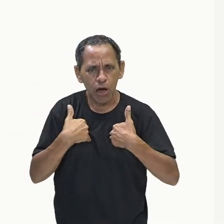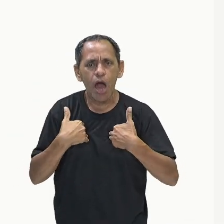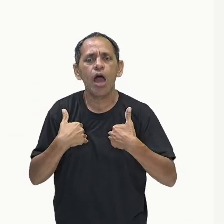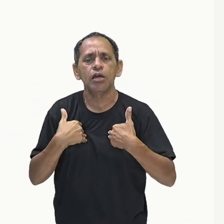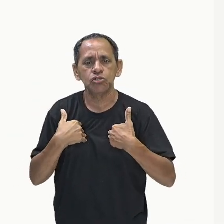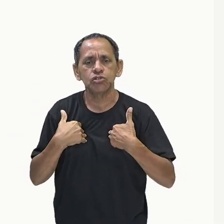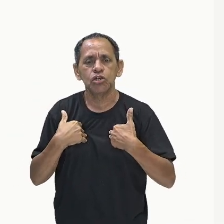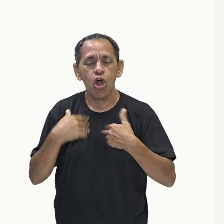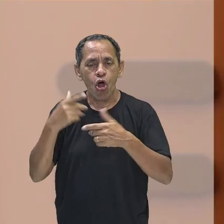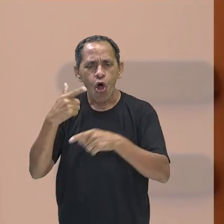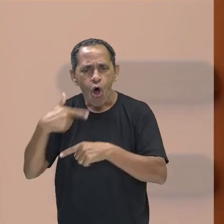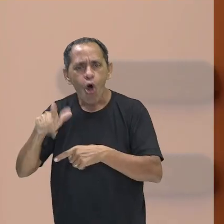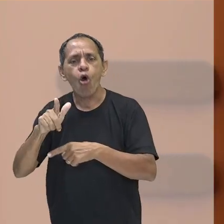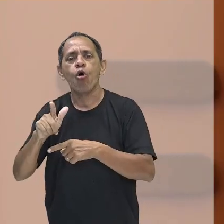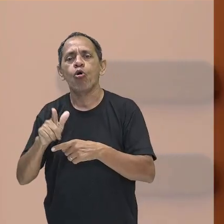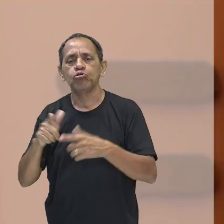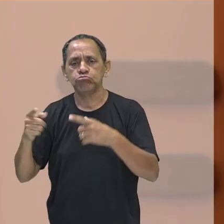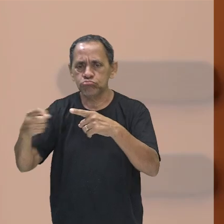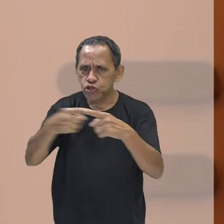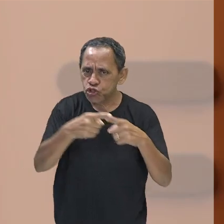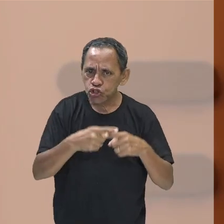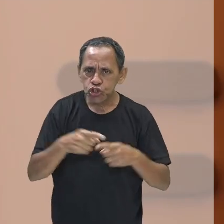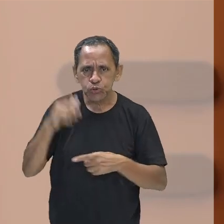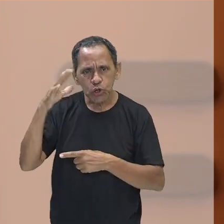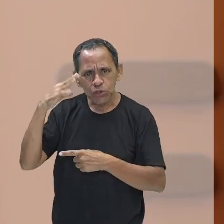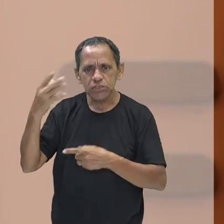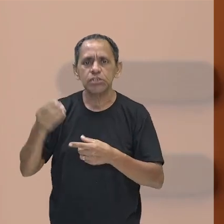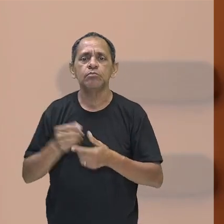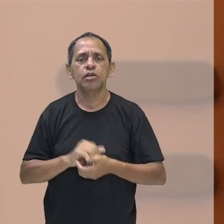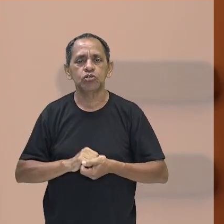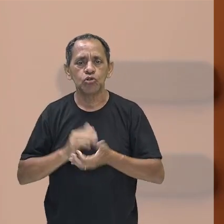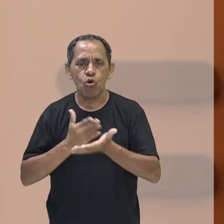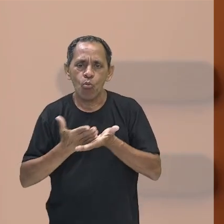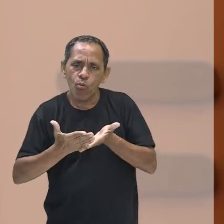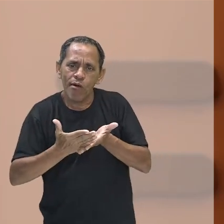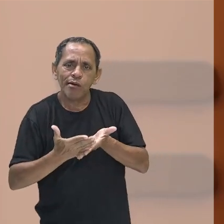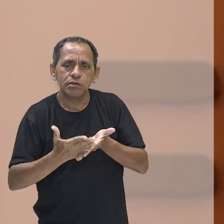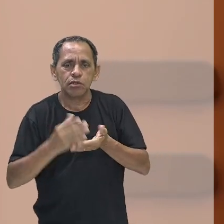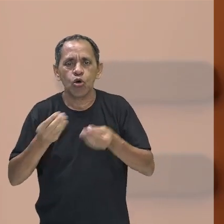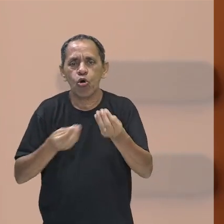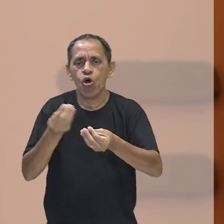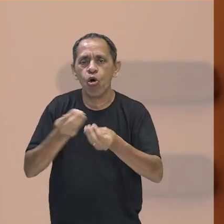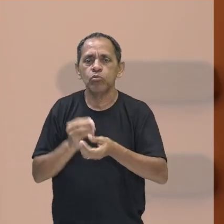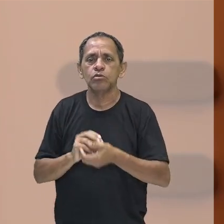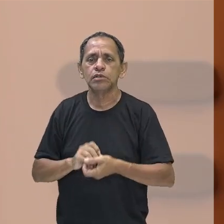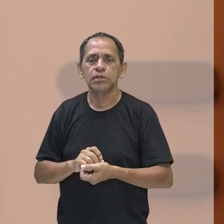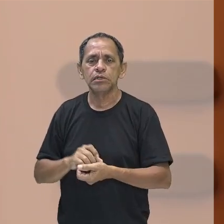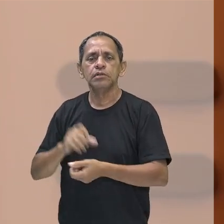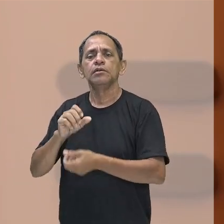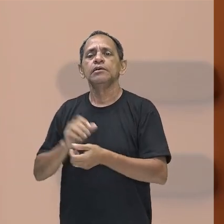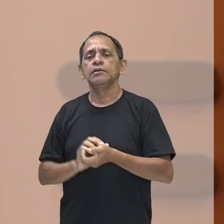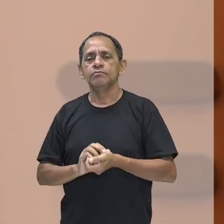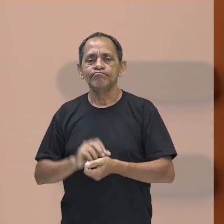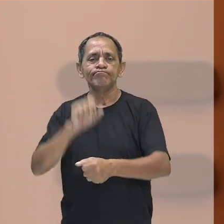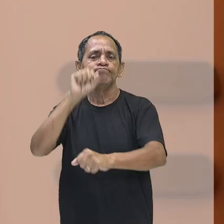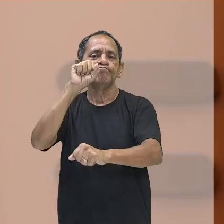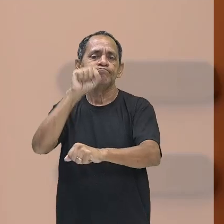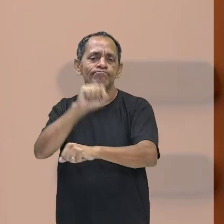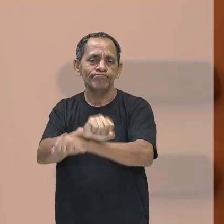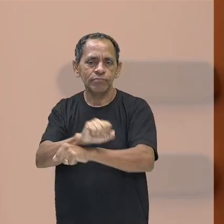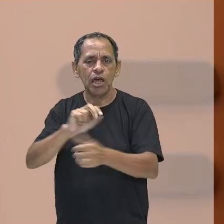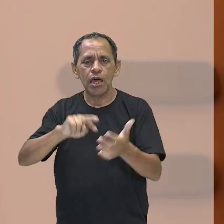fatos começam a acontecer. Como no caso a própria sedentarização. O que é um sedentário, professor? Já ouvi